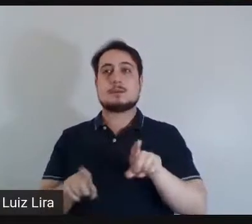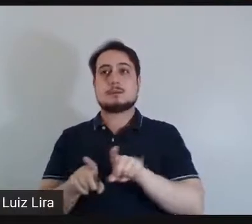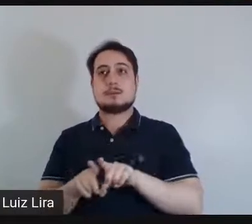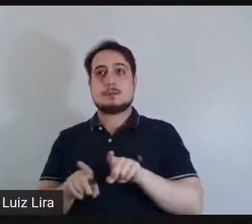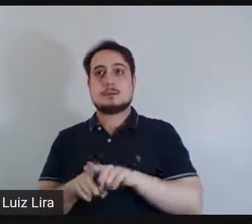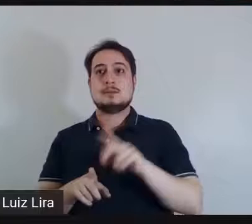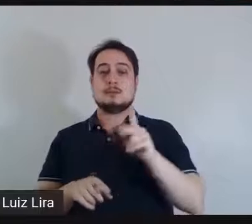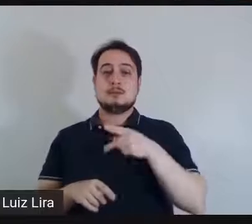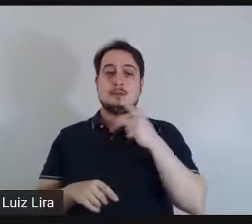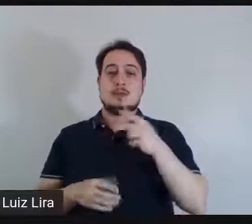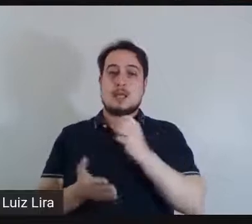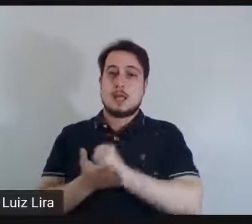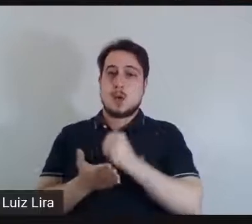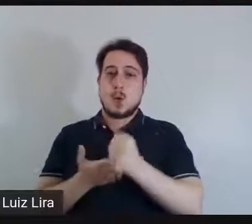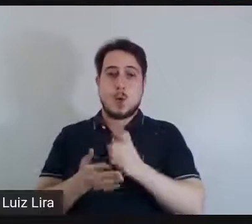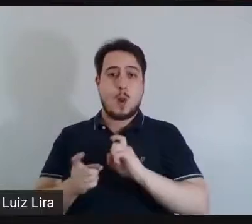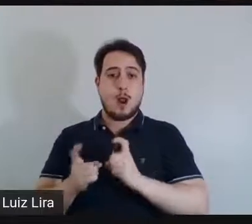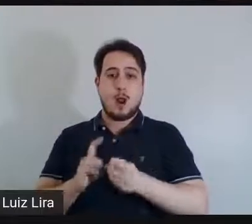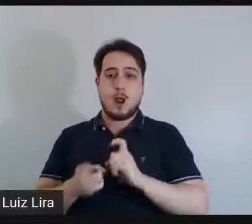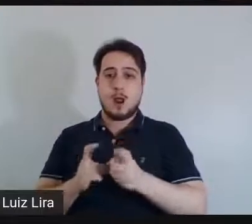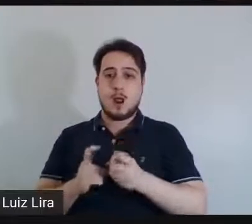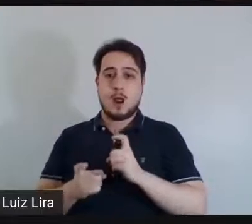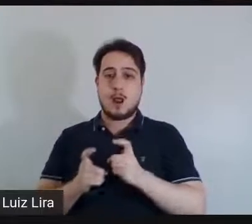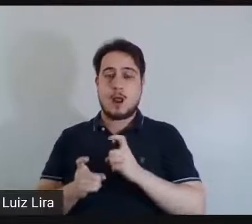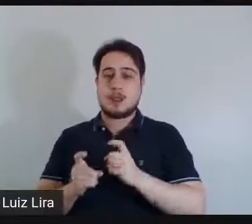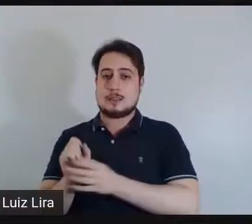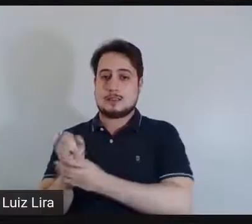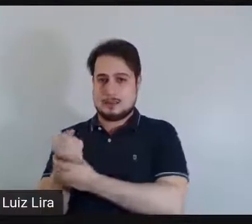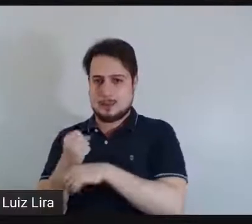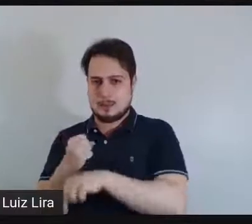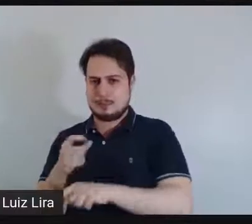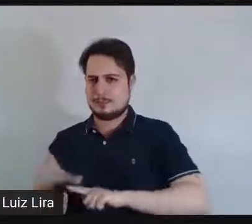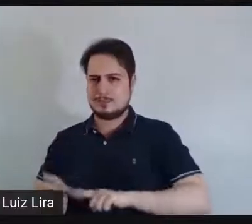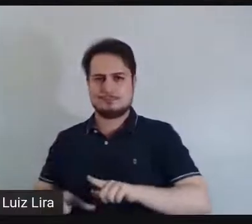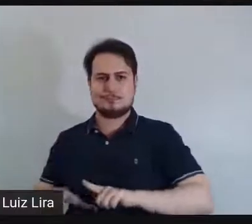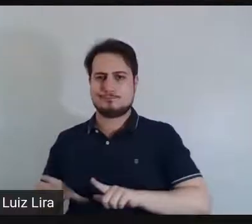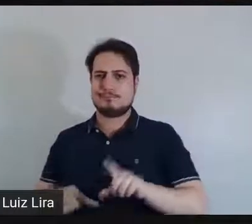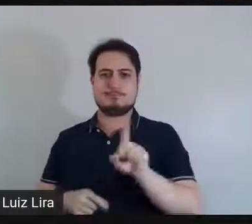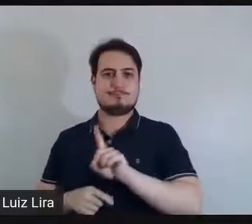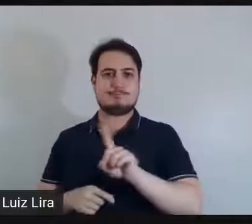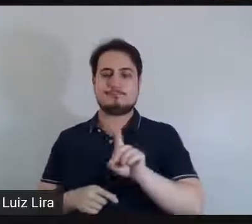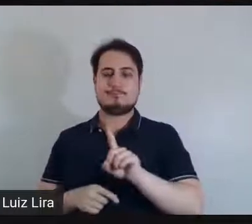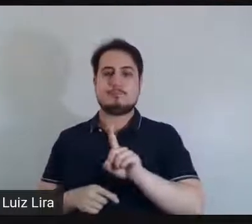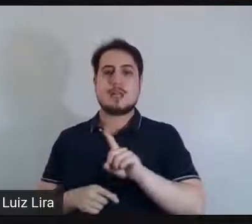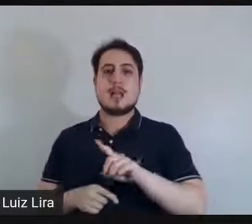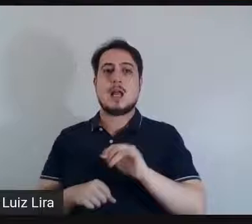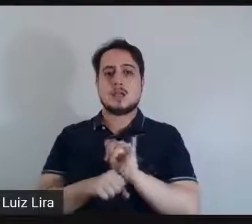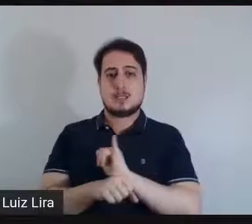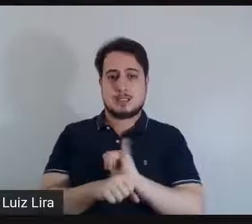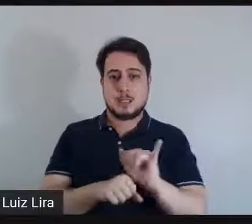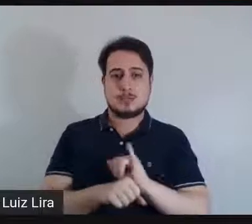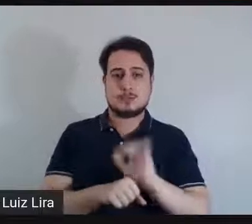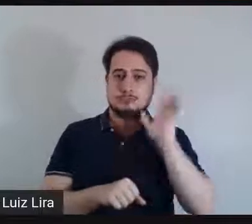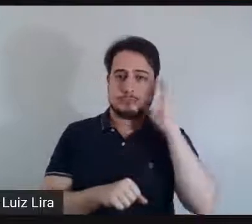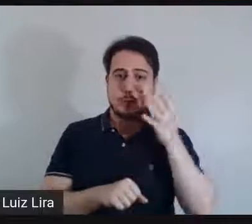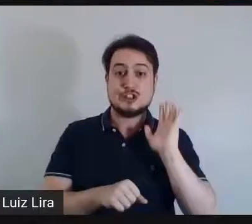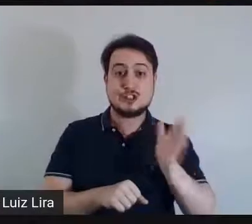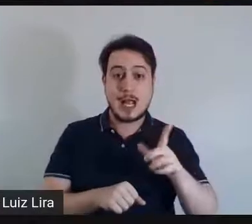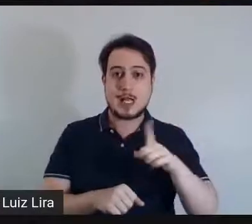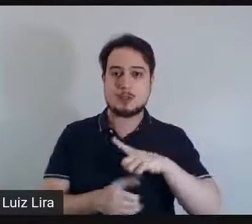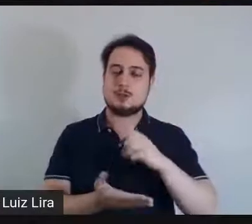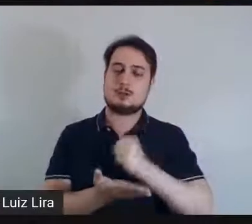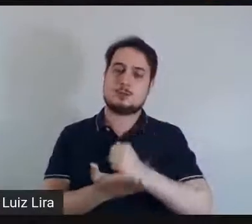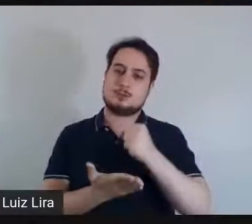o contrato administrativo é para segurar o trabalhador. As medidas foram tomadas porque já tinha um contrato e a